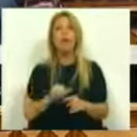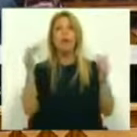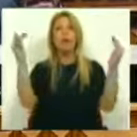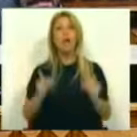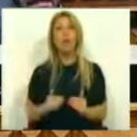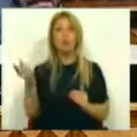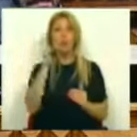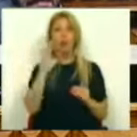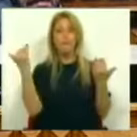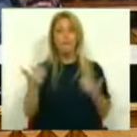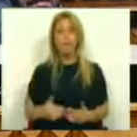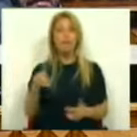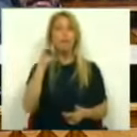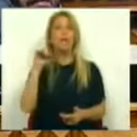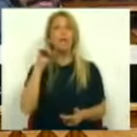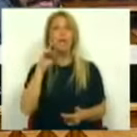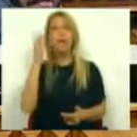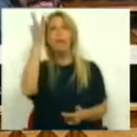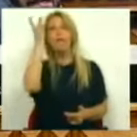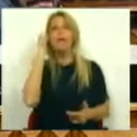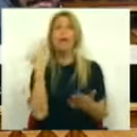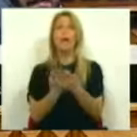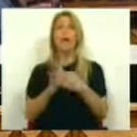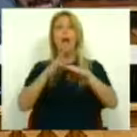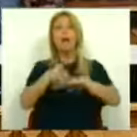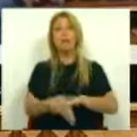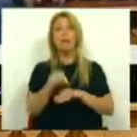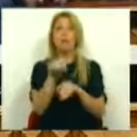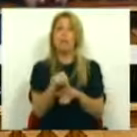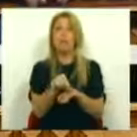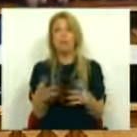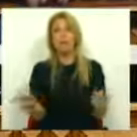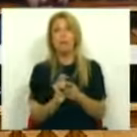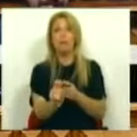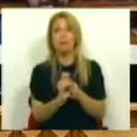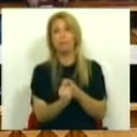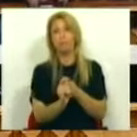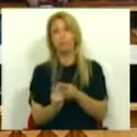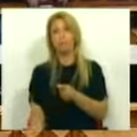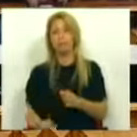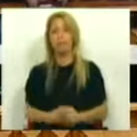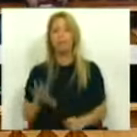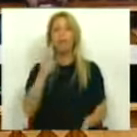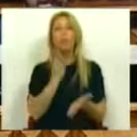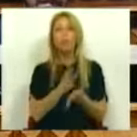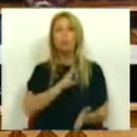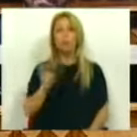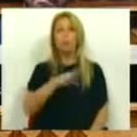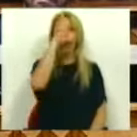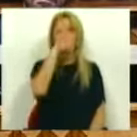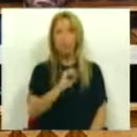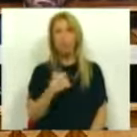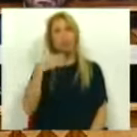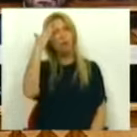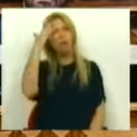prazo de garantia, isto é, facilitando o acesso a esta prestação. E, finalmente, Sr. Primeiro-Ministro, parece-me também